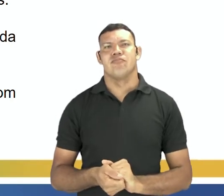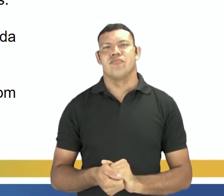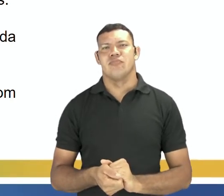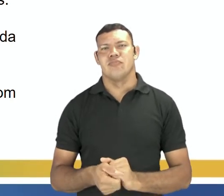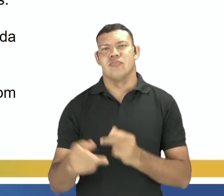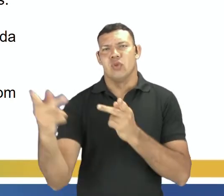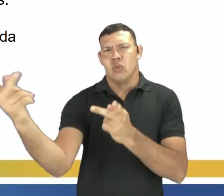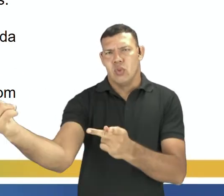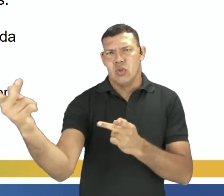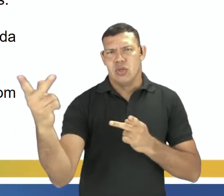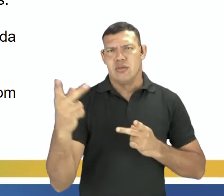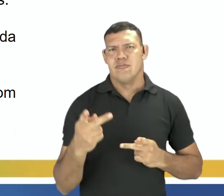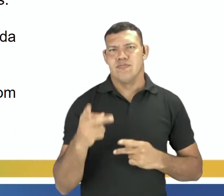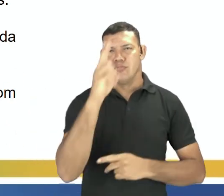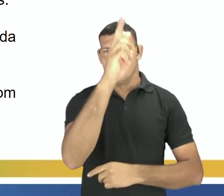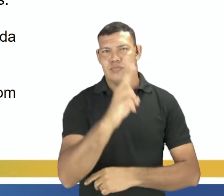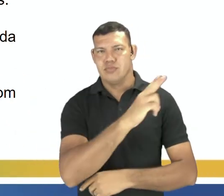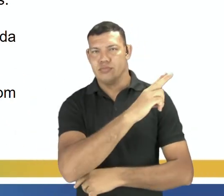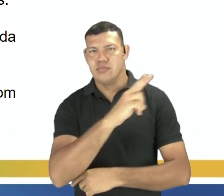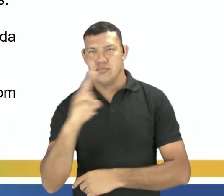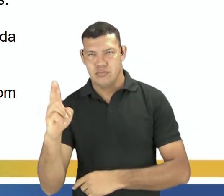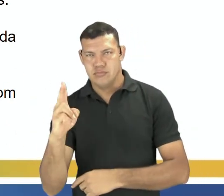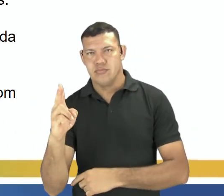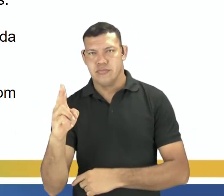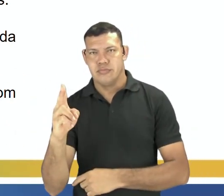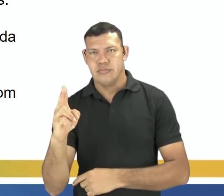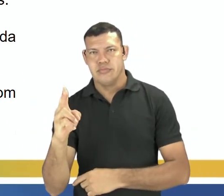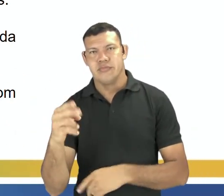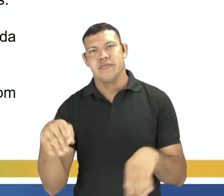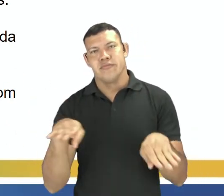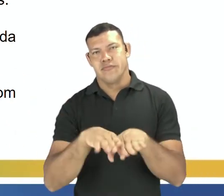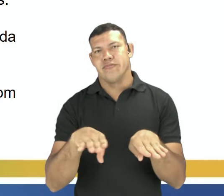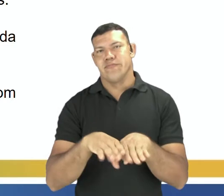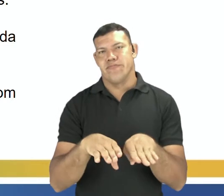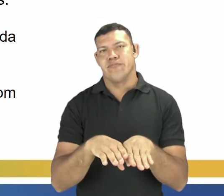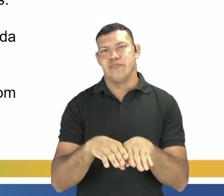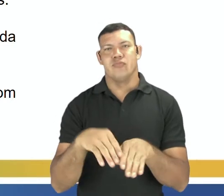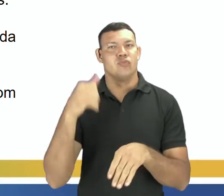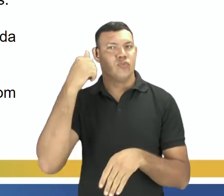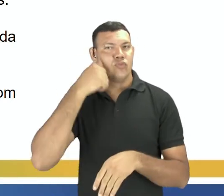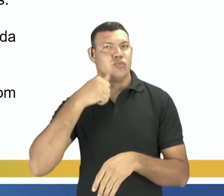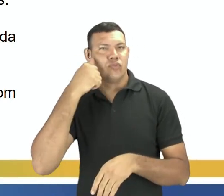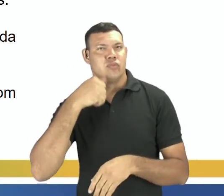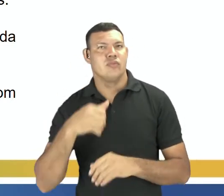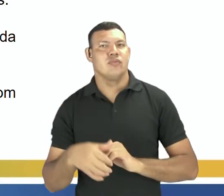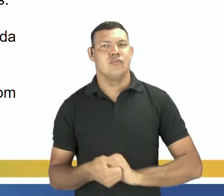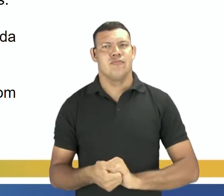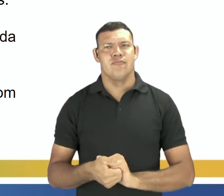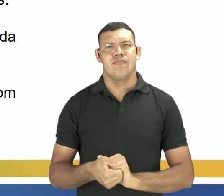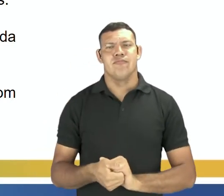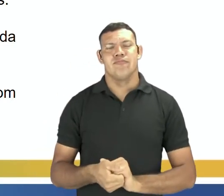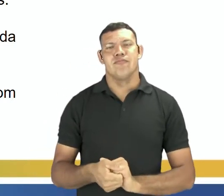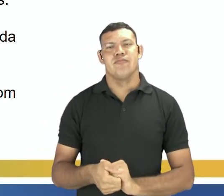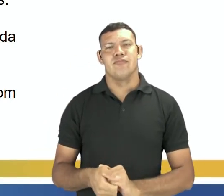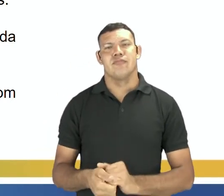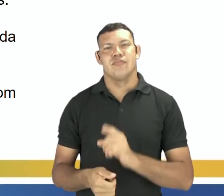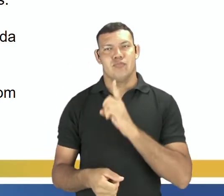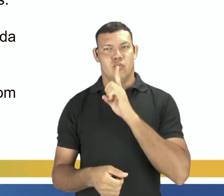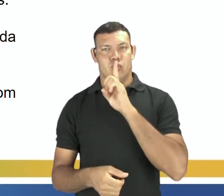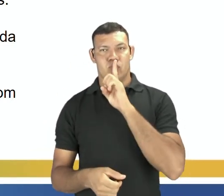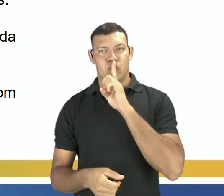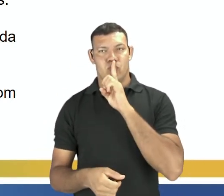mas deselegante para com as beatas. Quando nós temos aí, ela tinha proximidade com os padres, mas